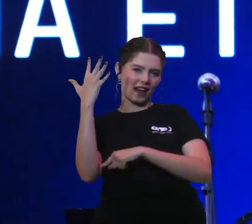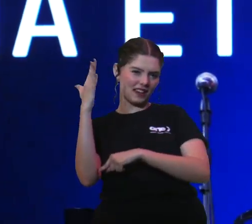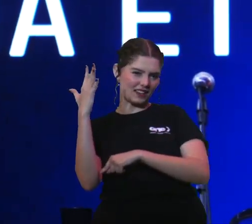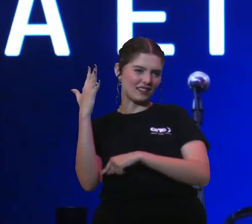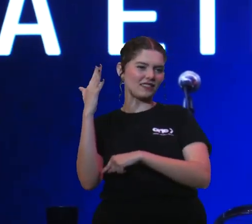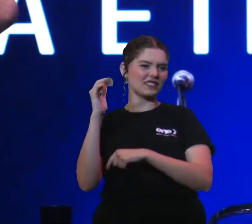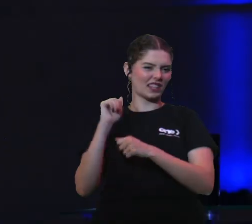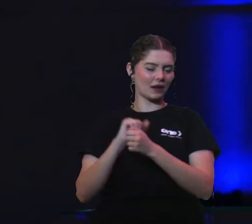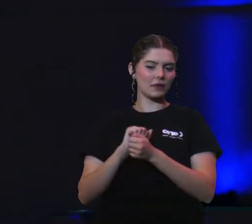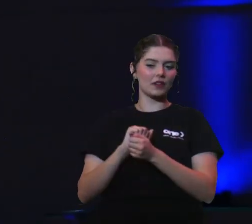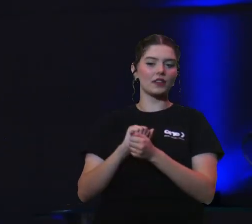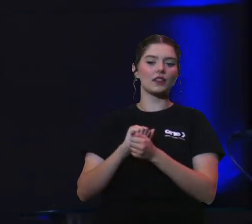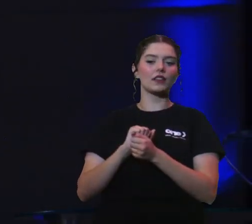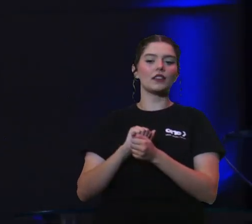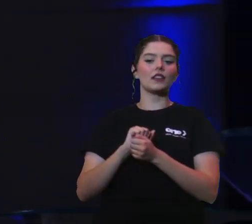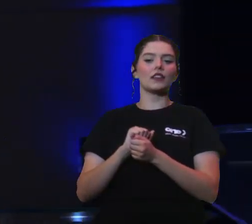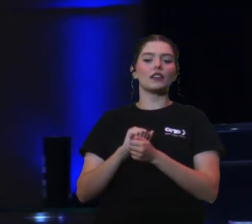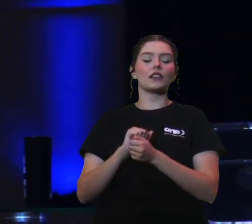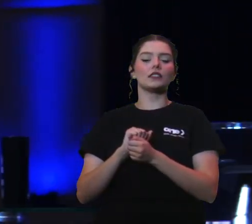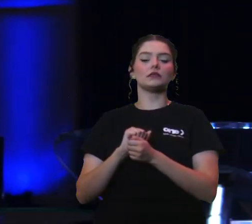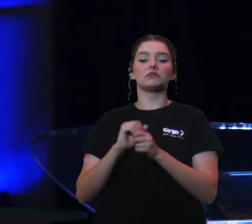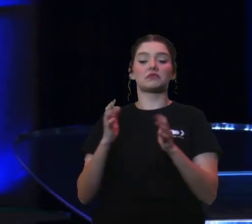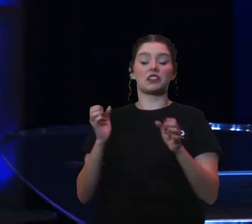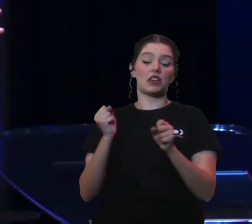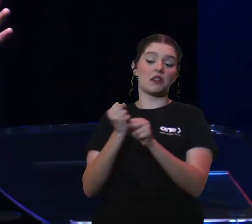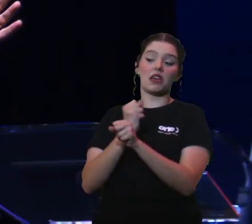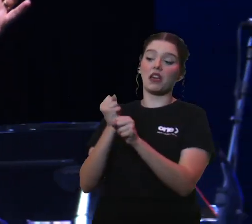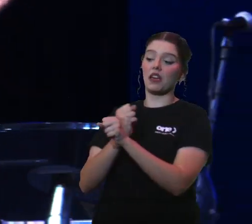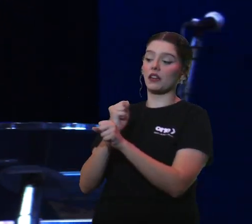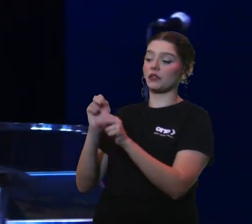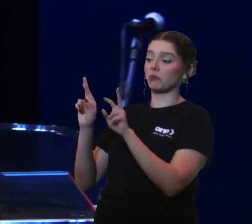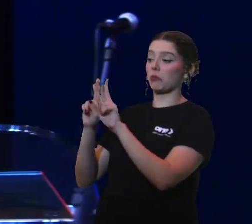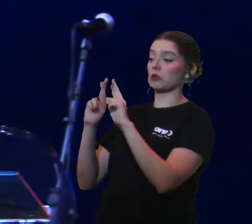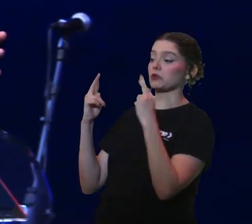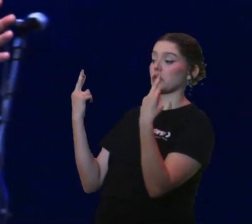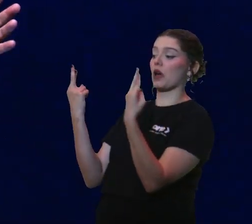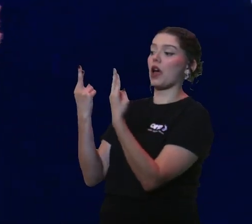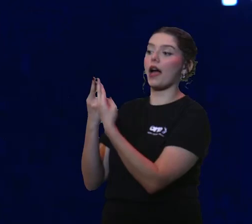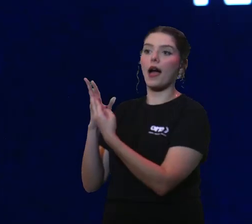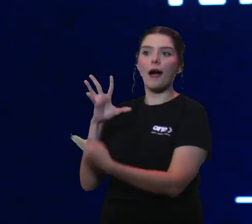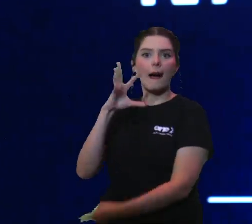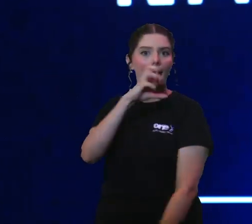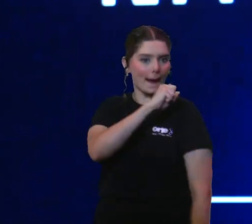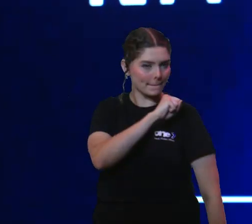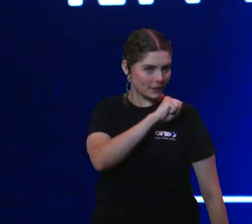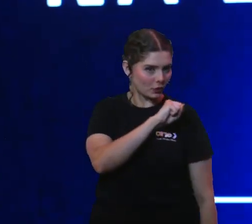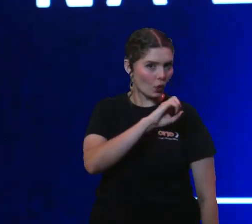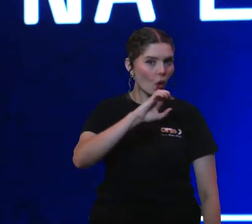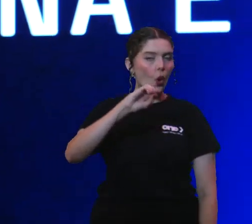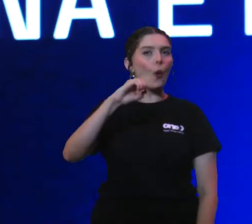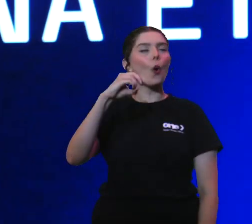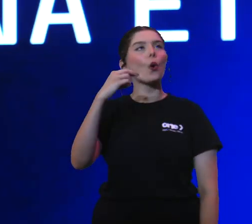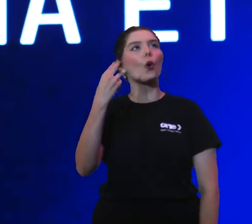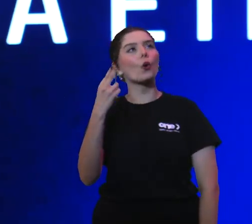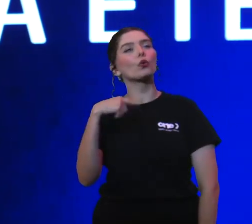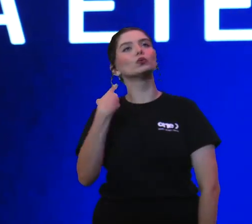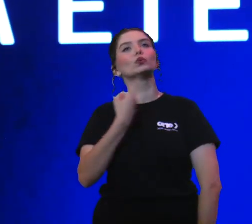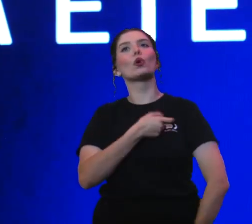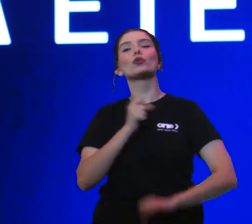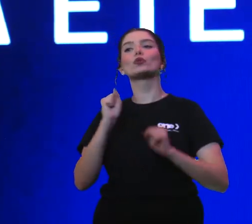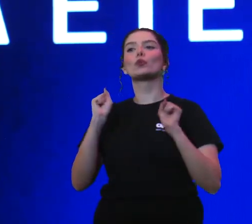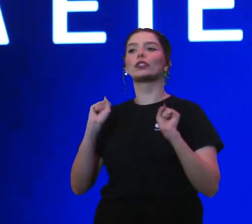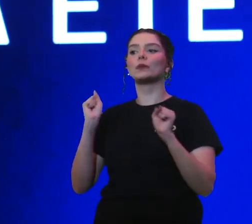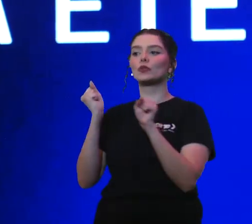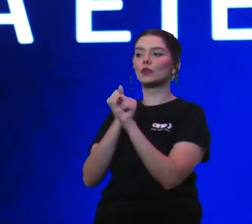A obra se constrói rapidamente, ela não dá tanto trabalho assim e fica mais fácil de fazer. Ou as obras podem ser feitas